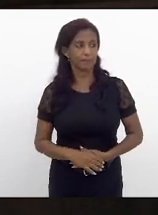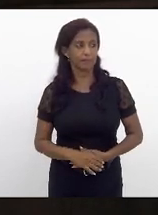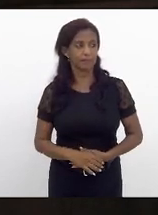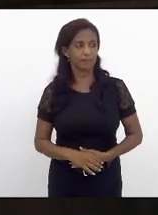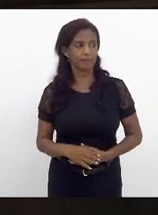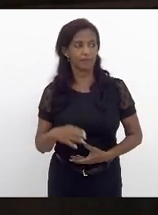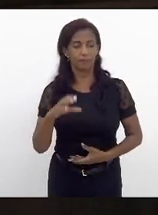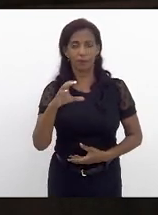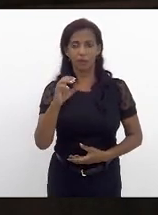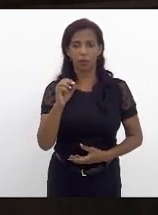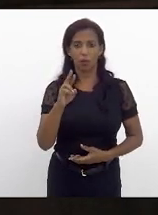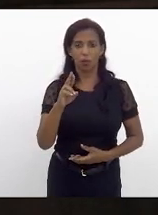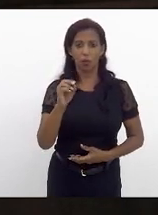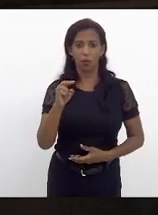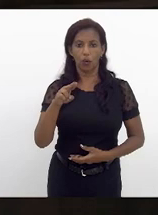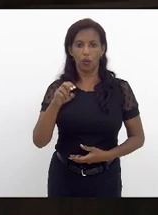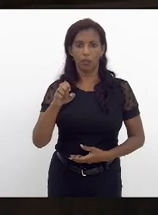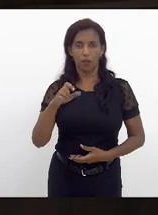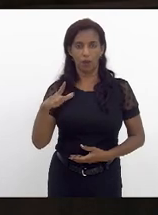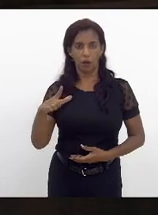Deputado Coronel Jairo.